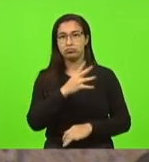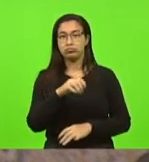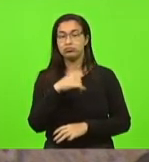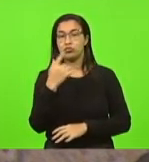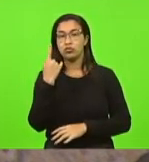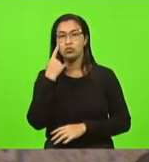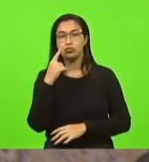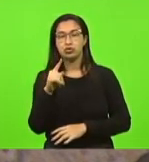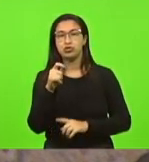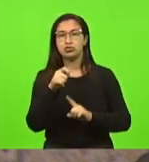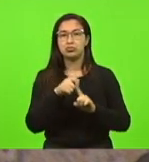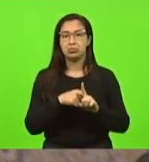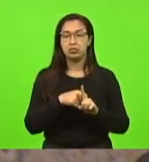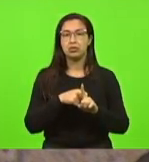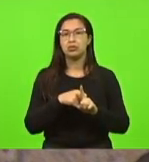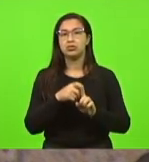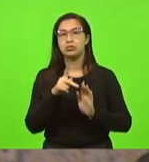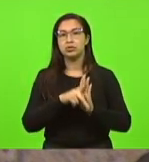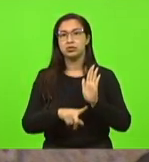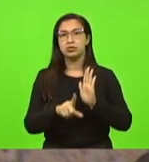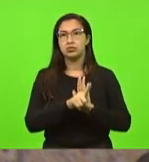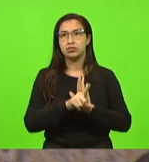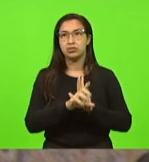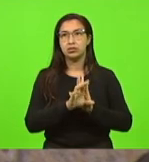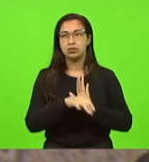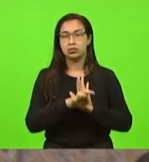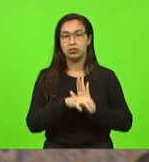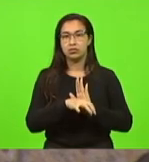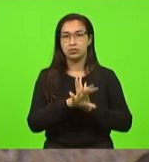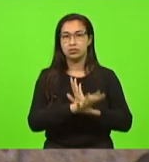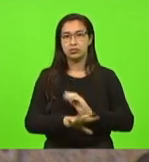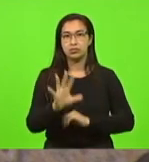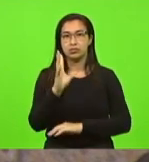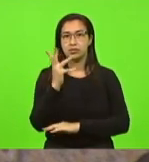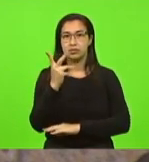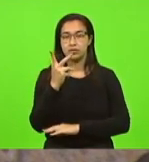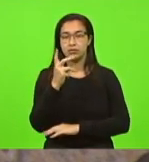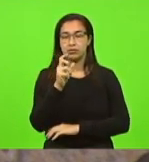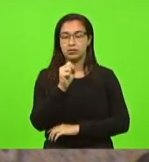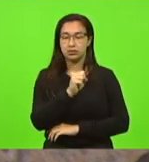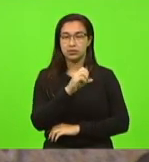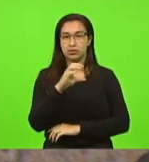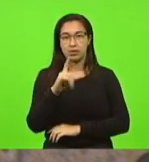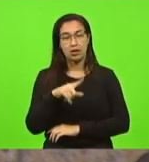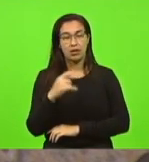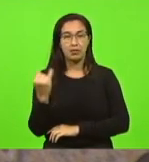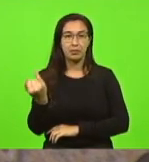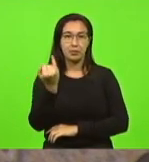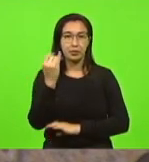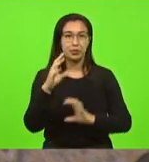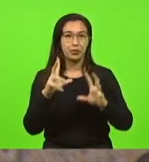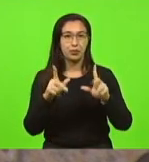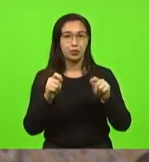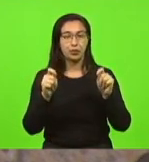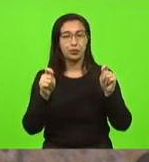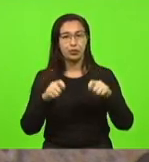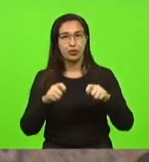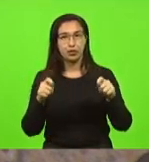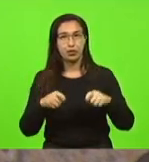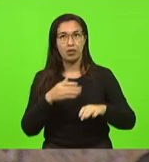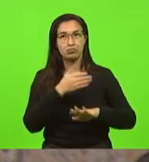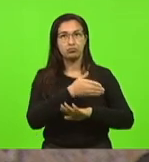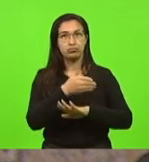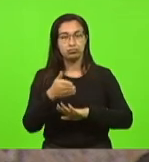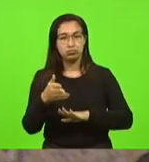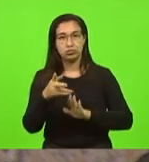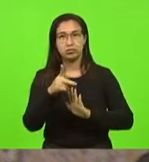do projeto de lei do Código Ambiental Catarinense, que é muito importante, e para que todos tenham esse prazo de acesso ao projeto já